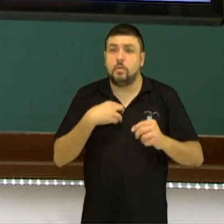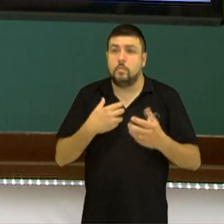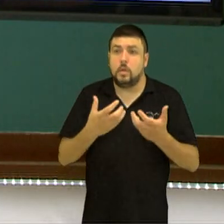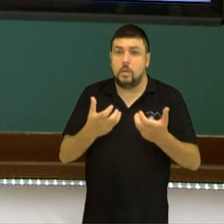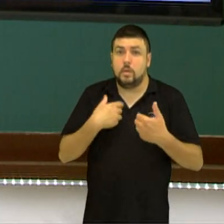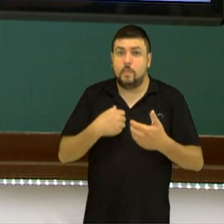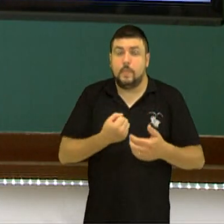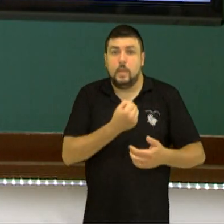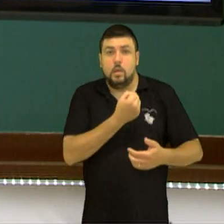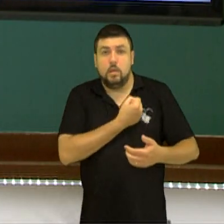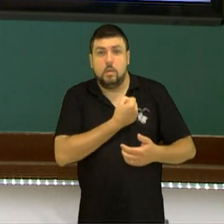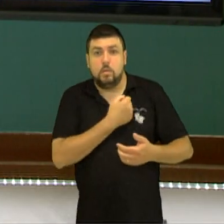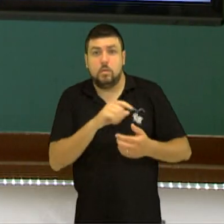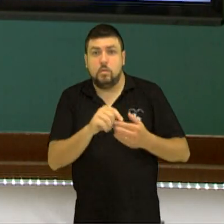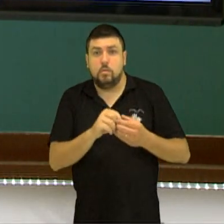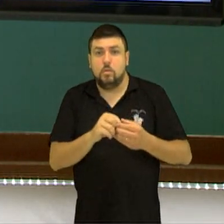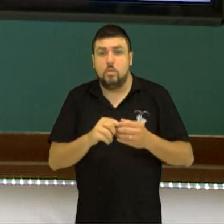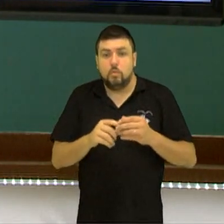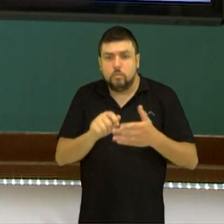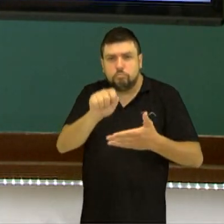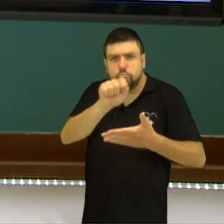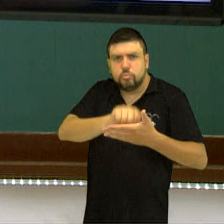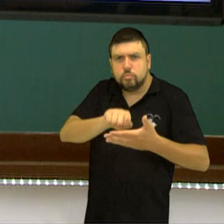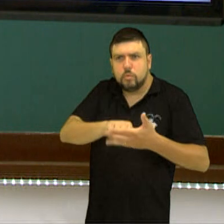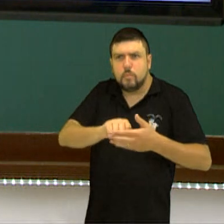3 algarismos, 3 casos de algarismos.